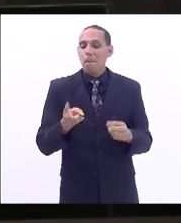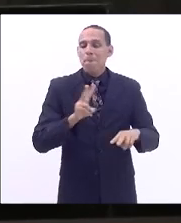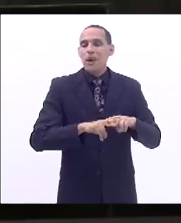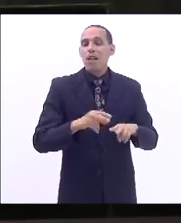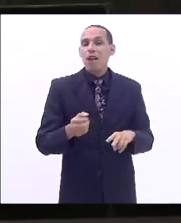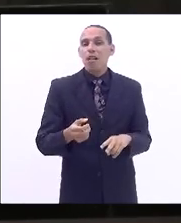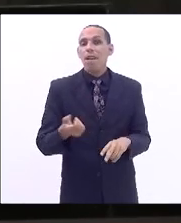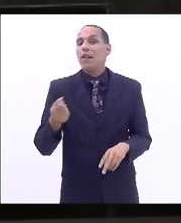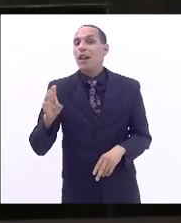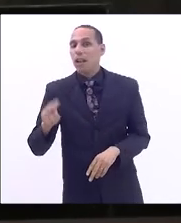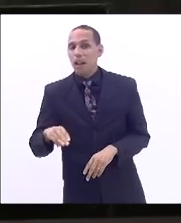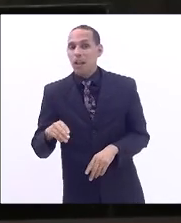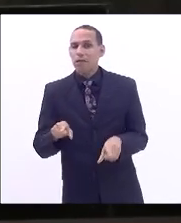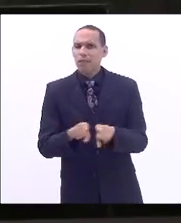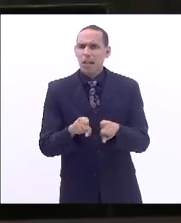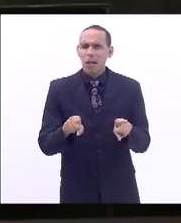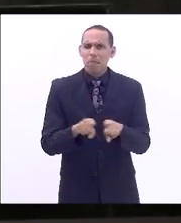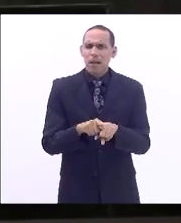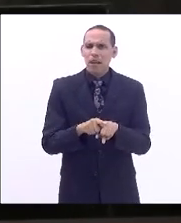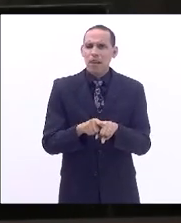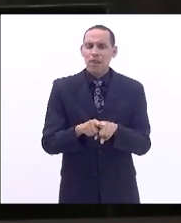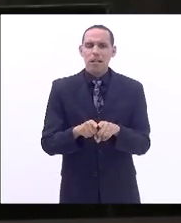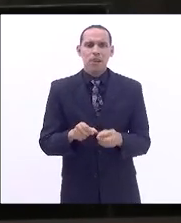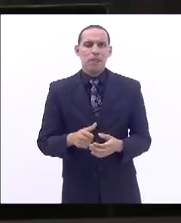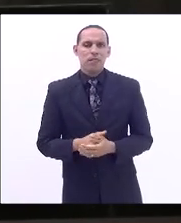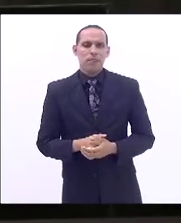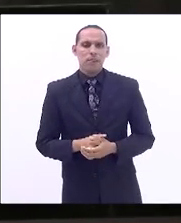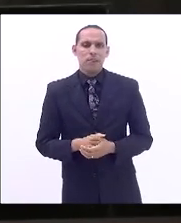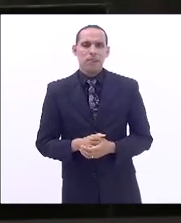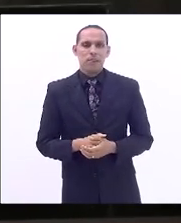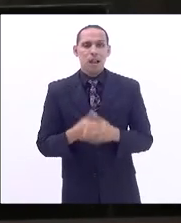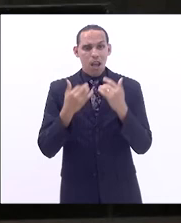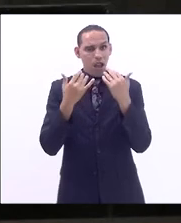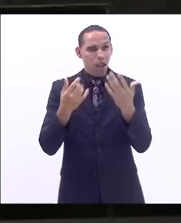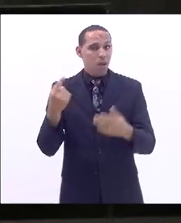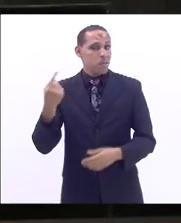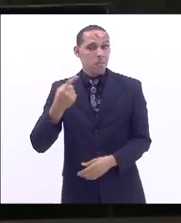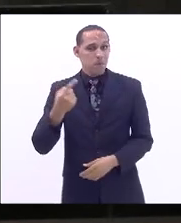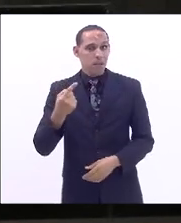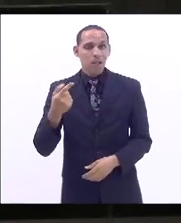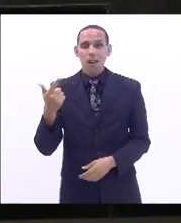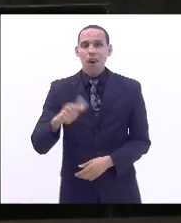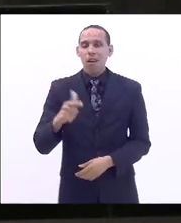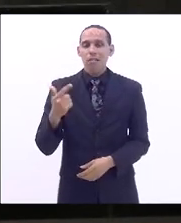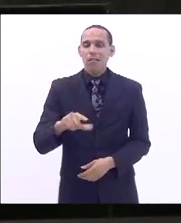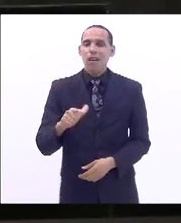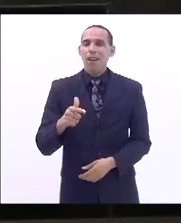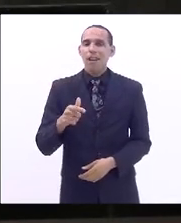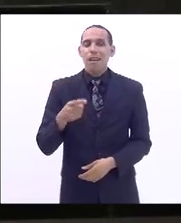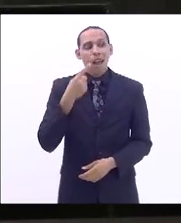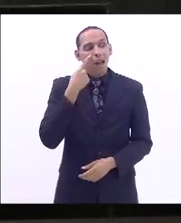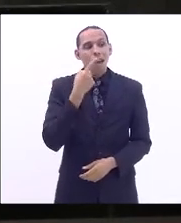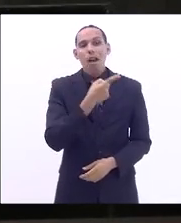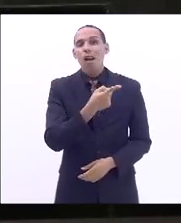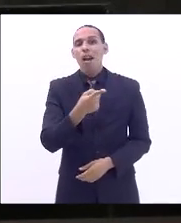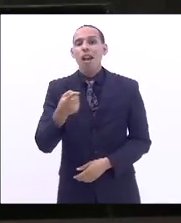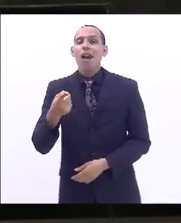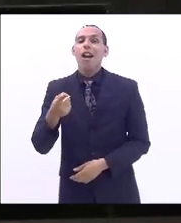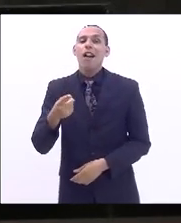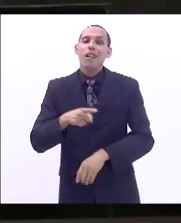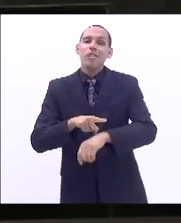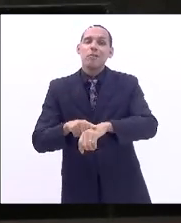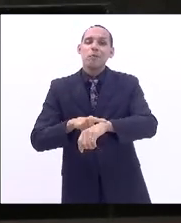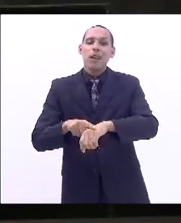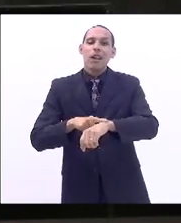inclusive que não tiveram oportunidade de uma de uma primeira audiência a gente vai ver que a pele